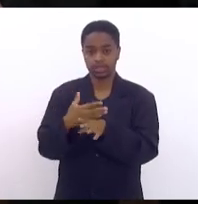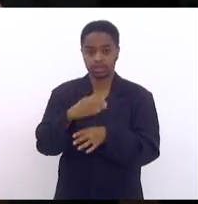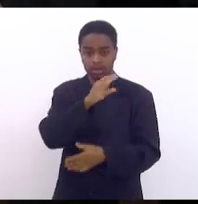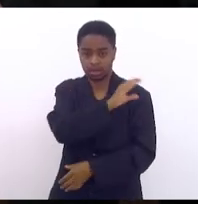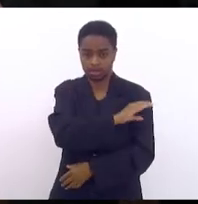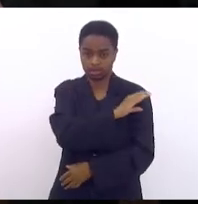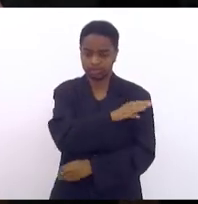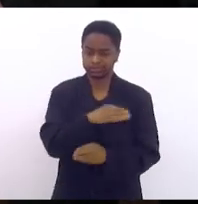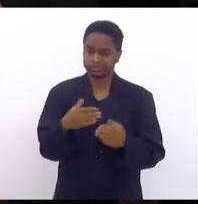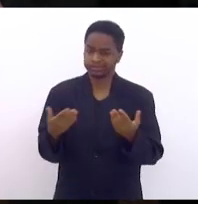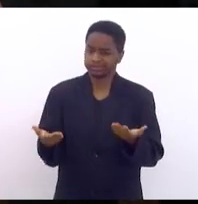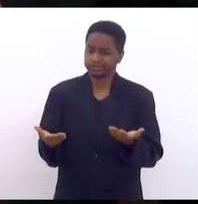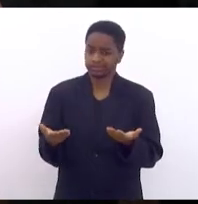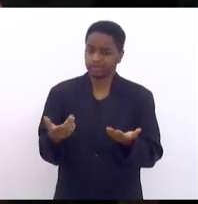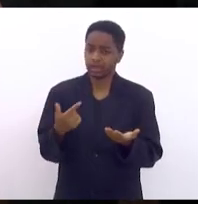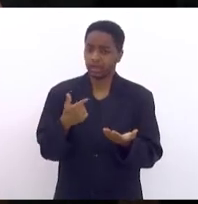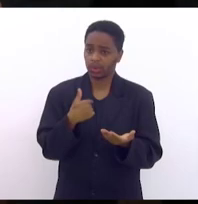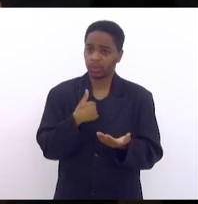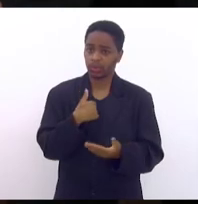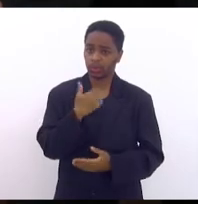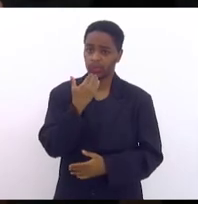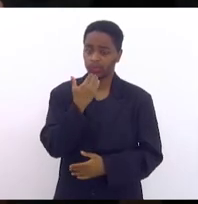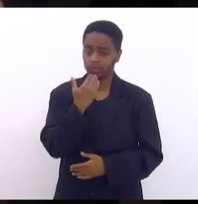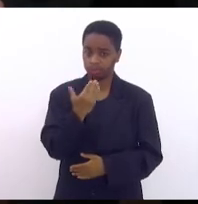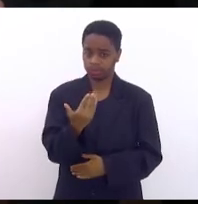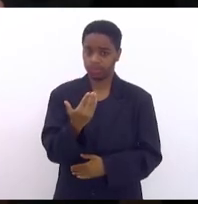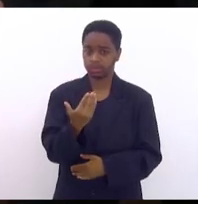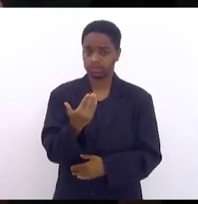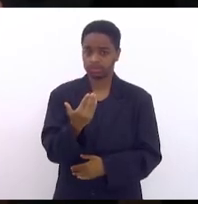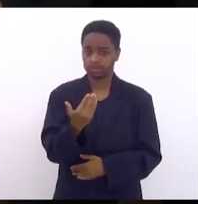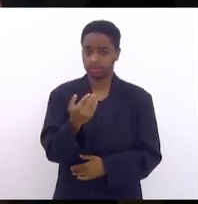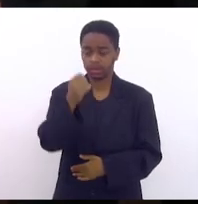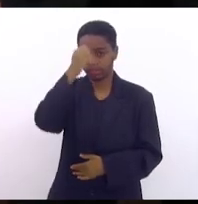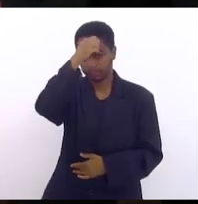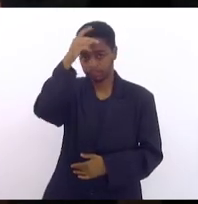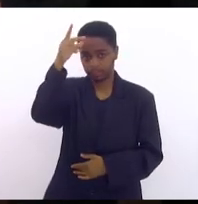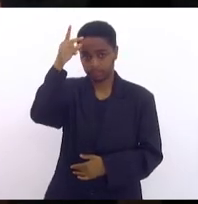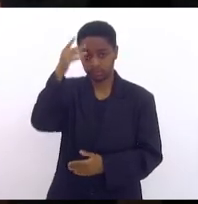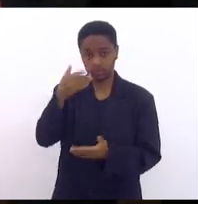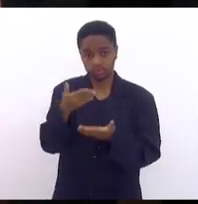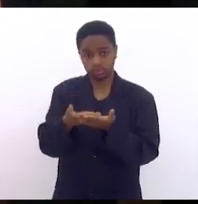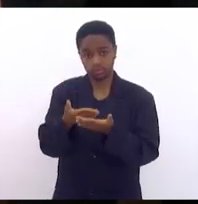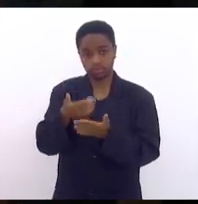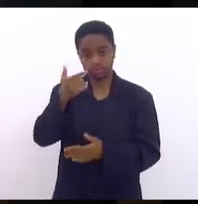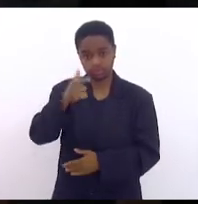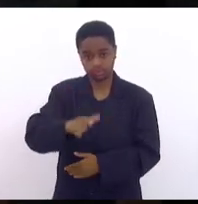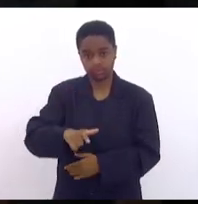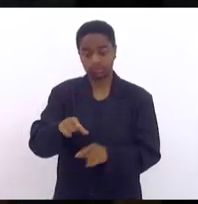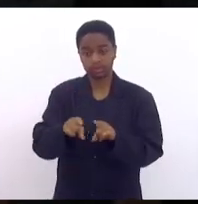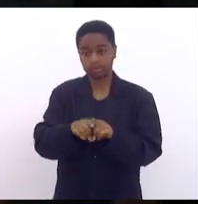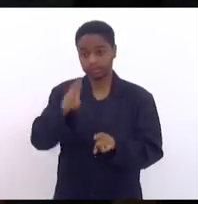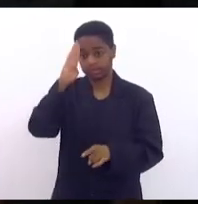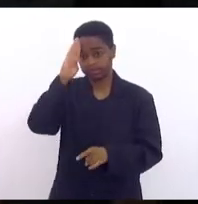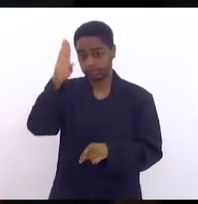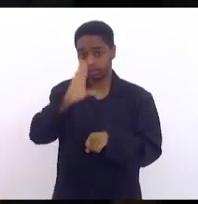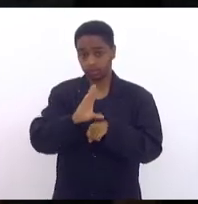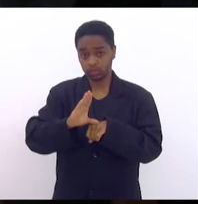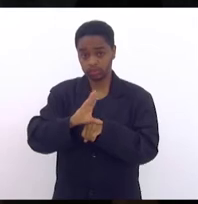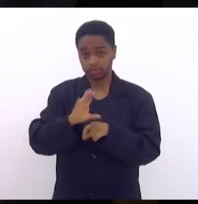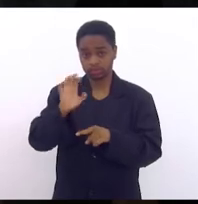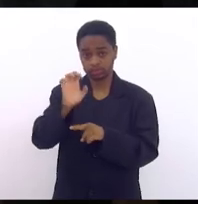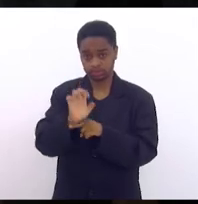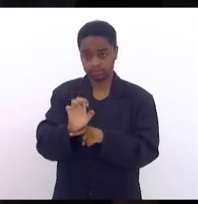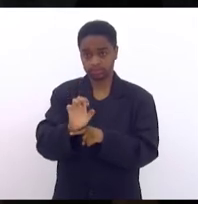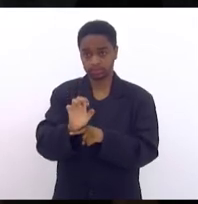Ora, eu vou pedir aqui que o prefeito volte a estudar, principalmente a Constituição Estadual,